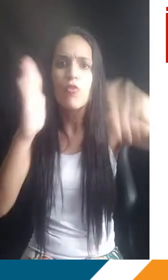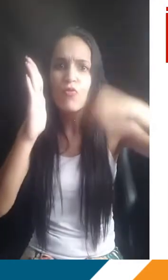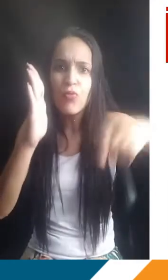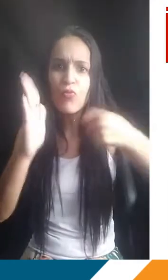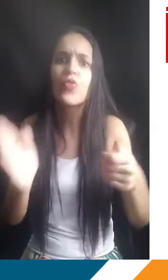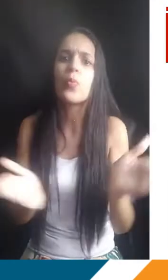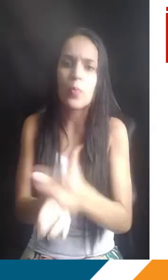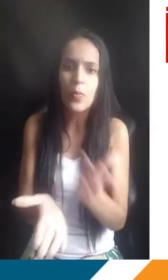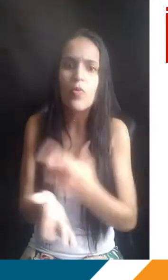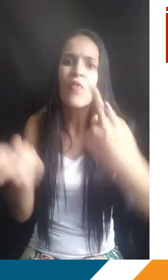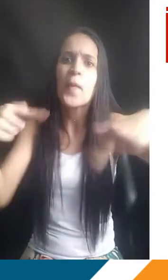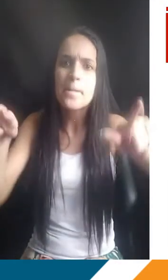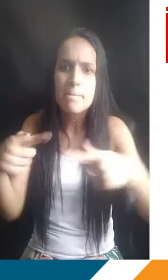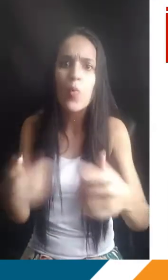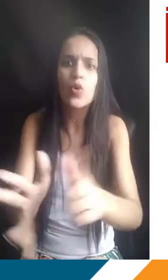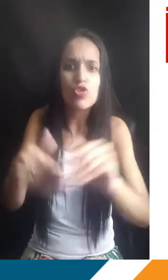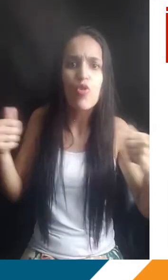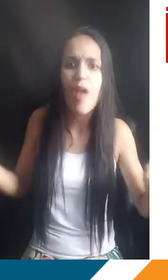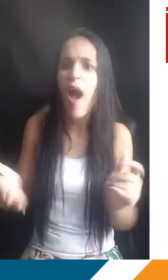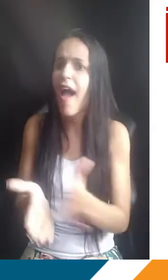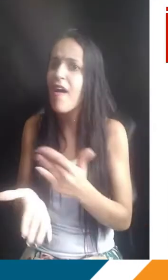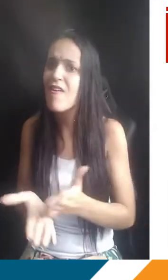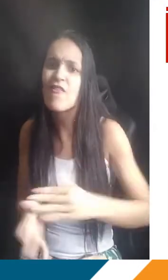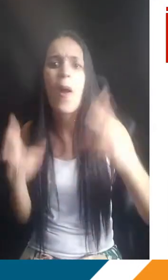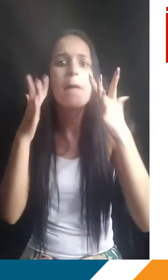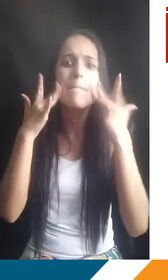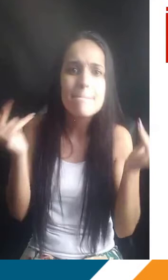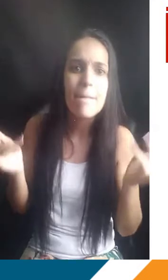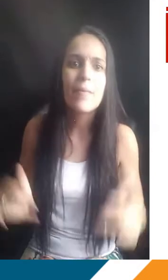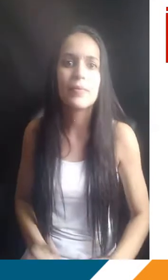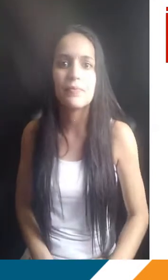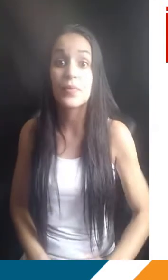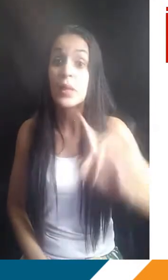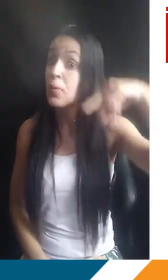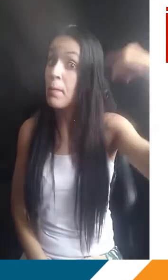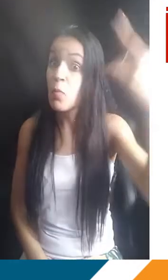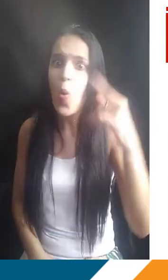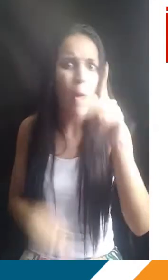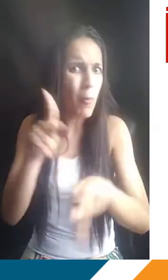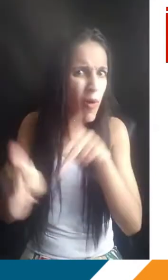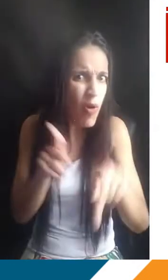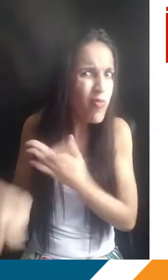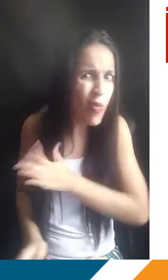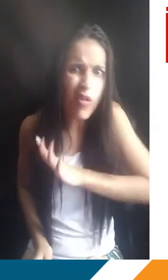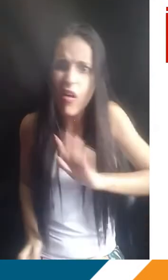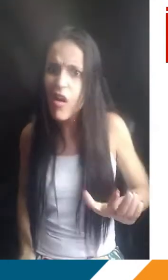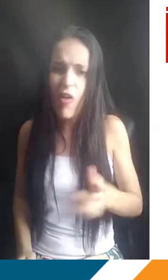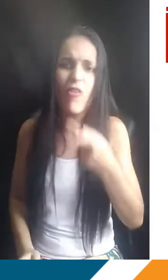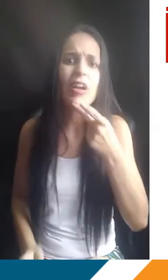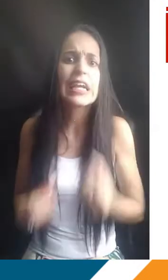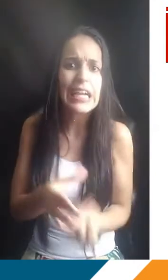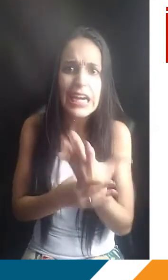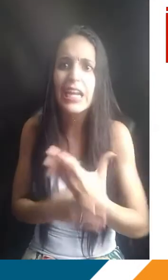músicas, jornais, revistas e peças teatrais. No final da ditadura, ali em 83 e 84, vai haver um movimento popular pelas diretas já,